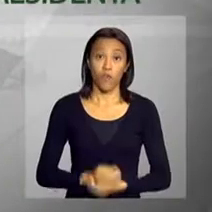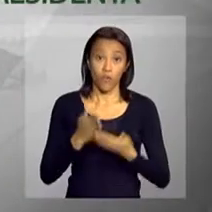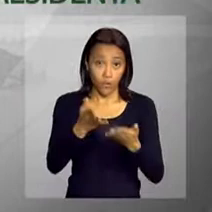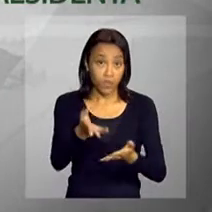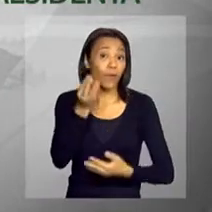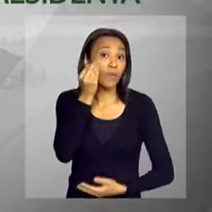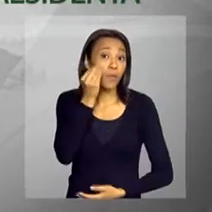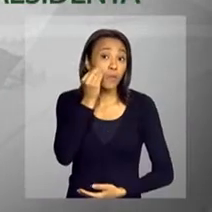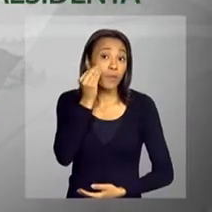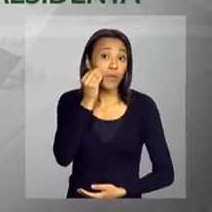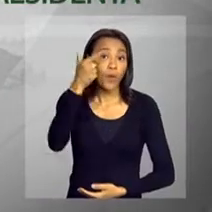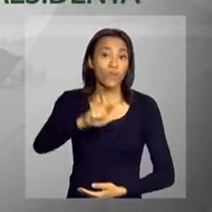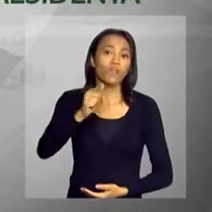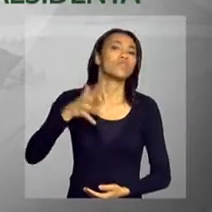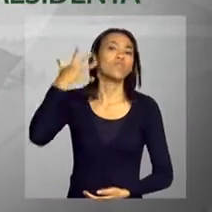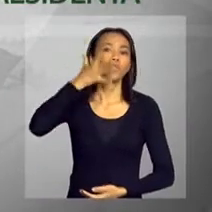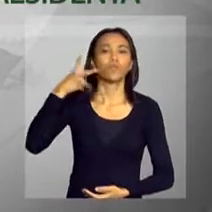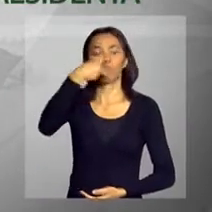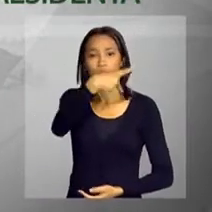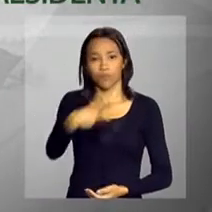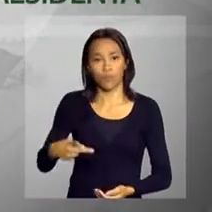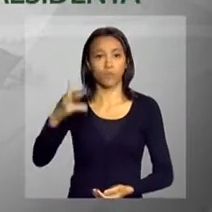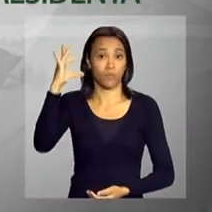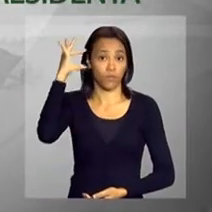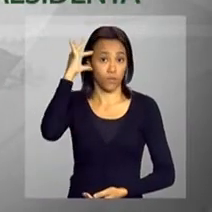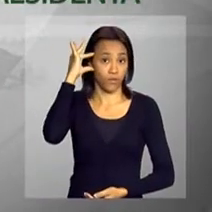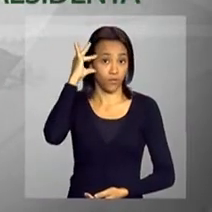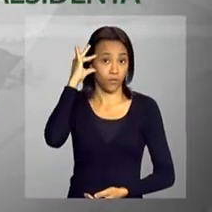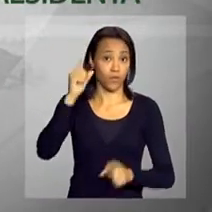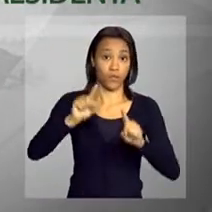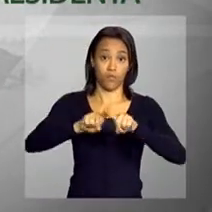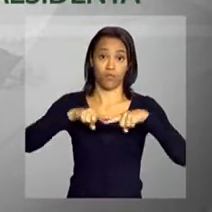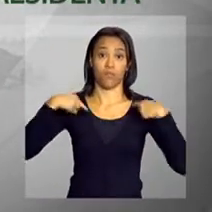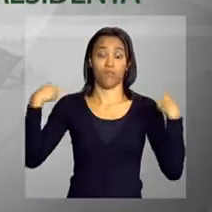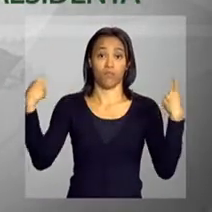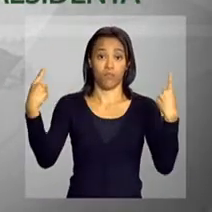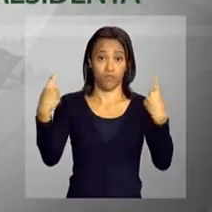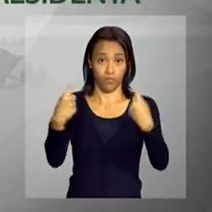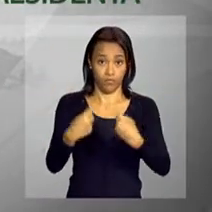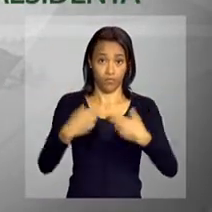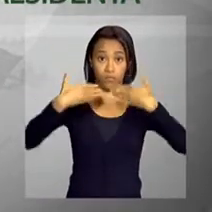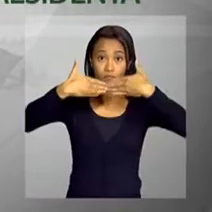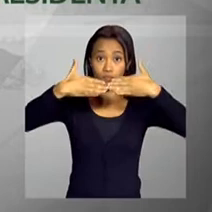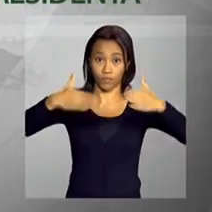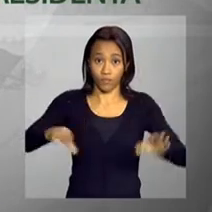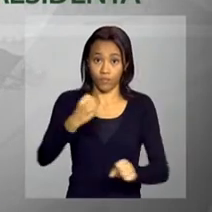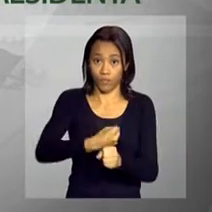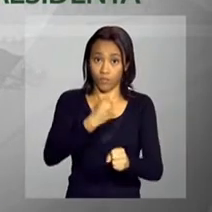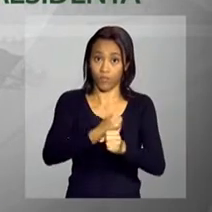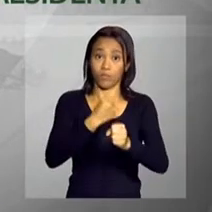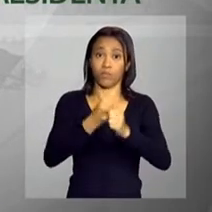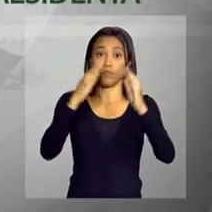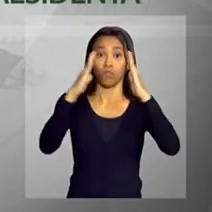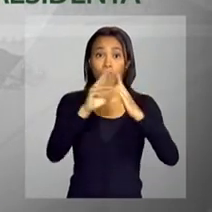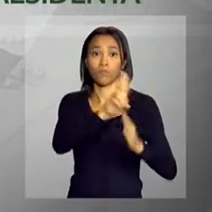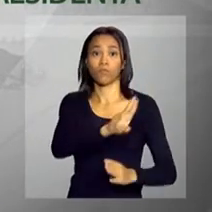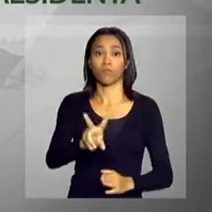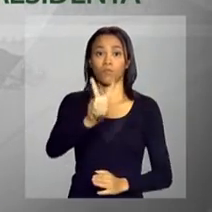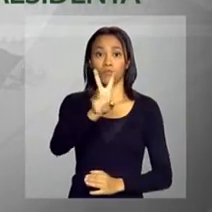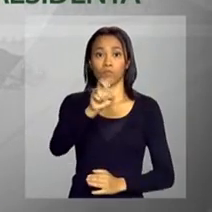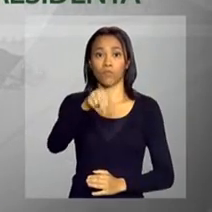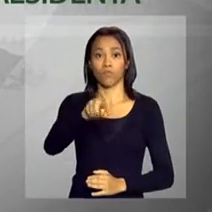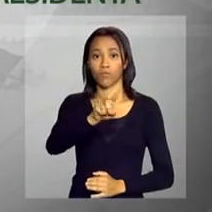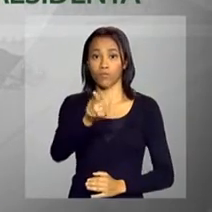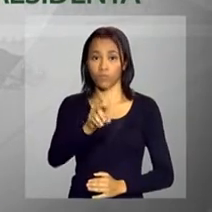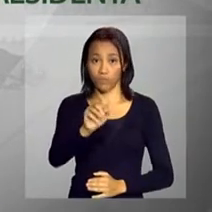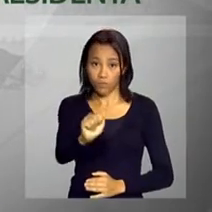Você acompanhou a reapresentação do discurso da presidenta Dilma Rousseff na cerimônia de inauguração do conjunto residencial